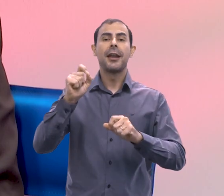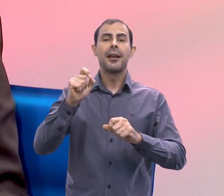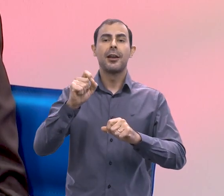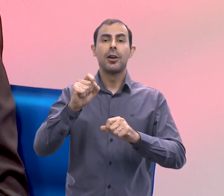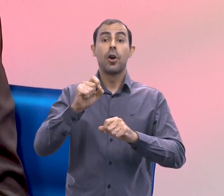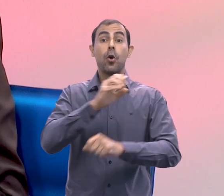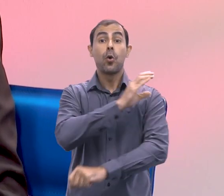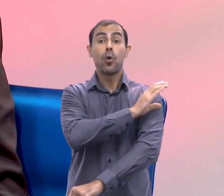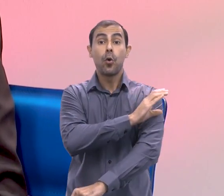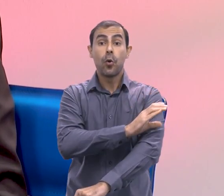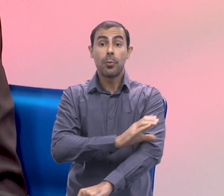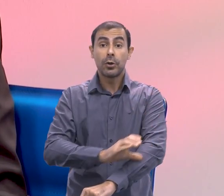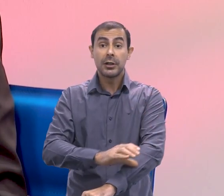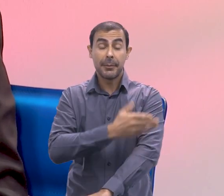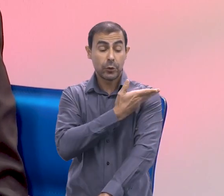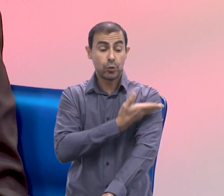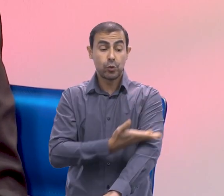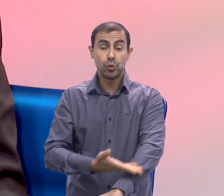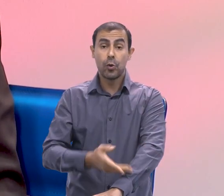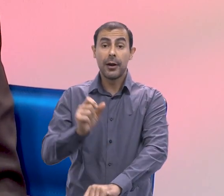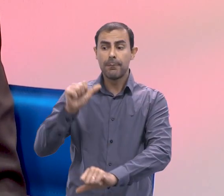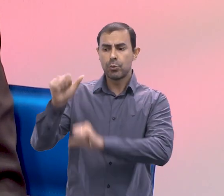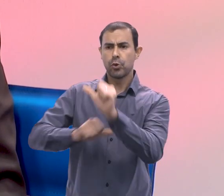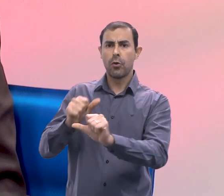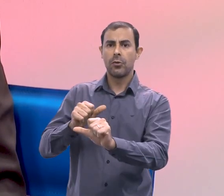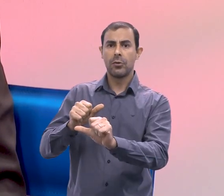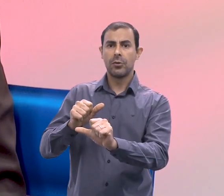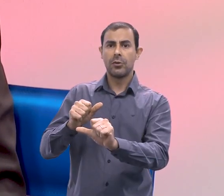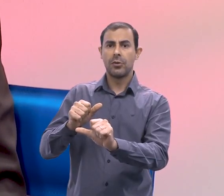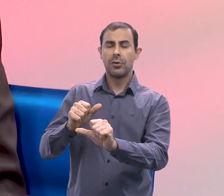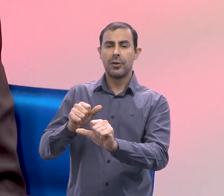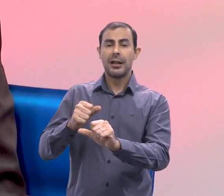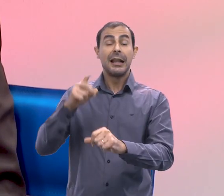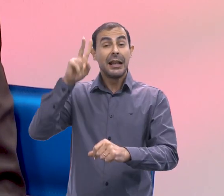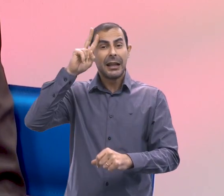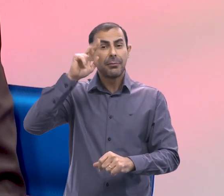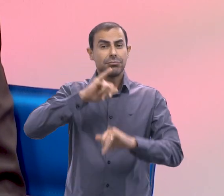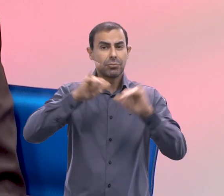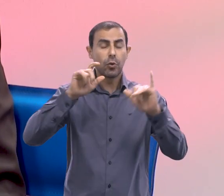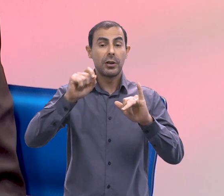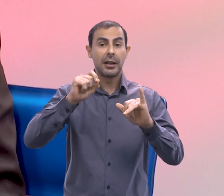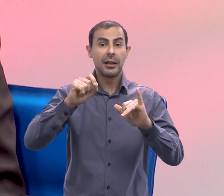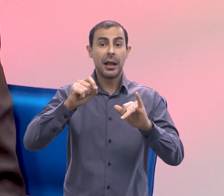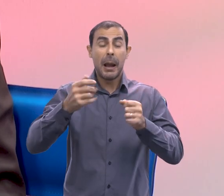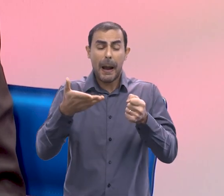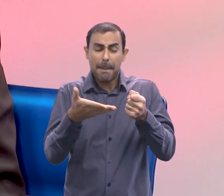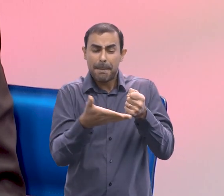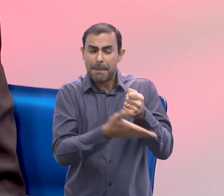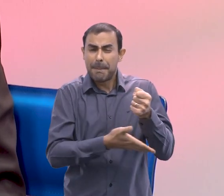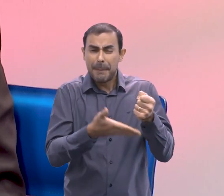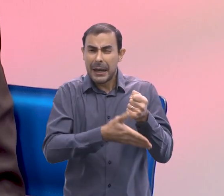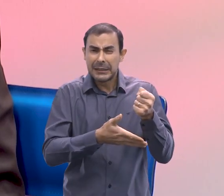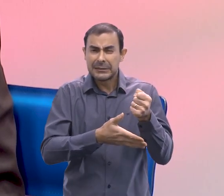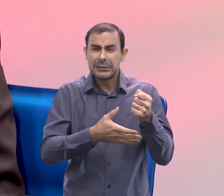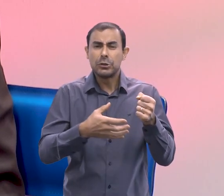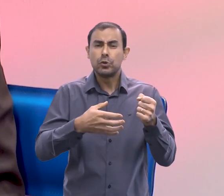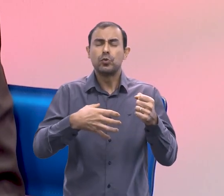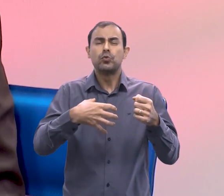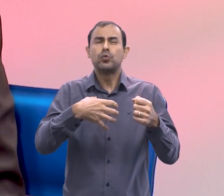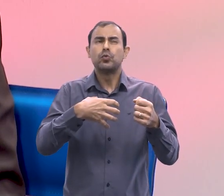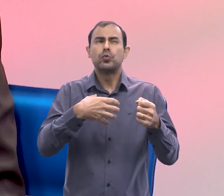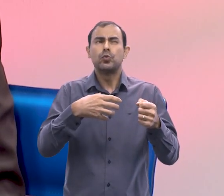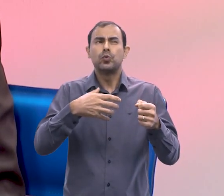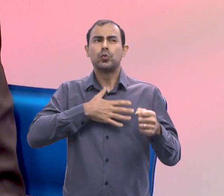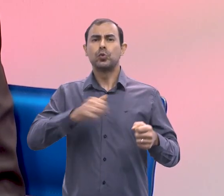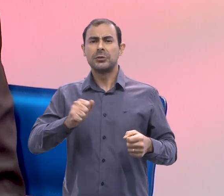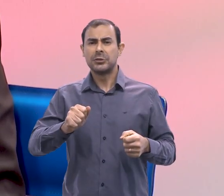comportamento. Deixamos esclarecer que a doença de base do sofrimento psíquico hoje na nossa sociedade é a depressão.